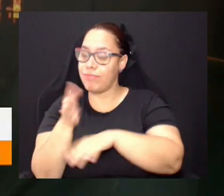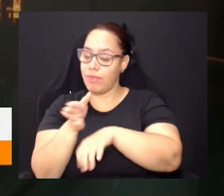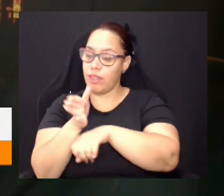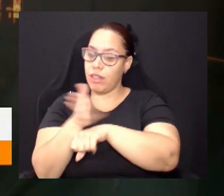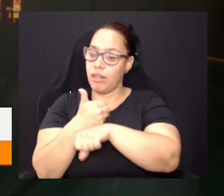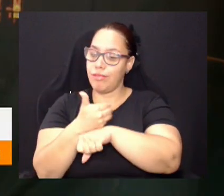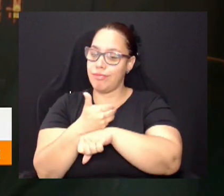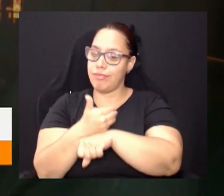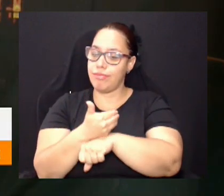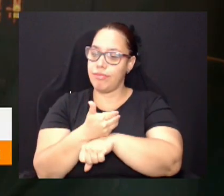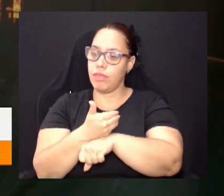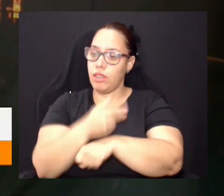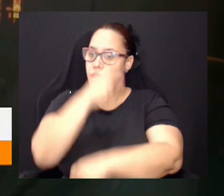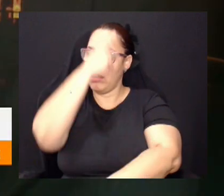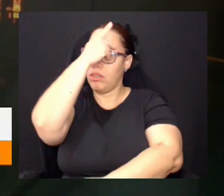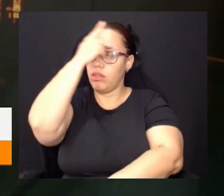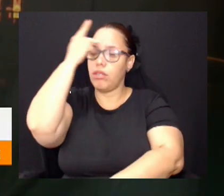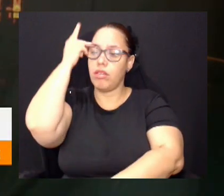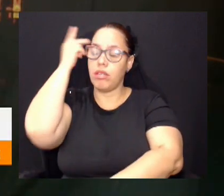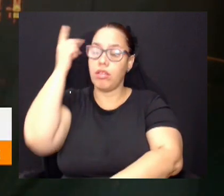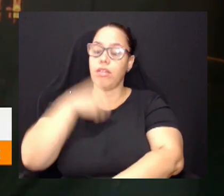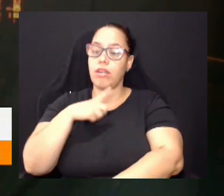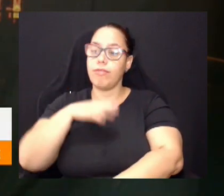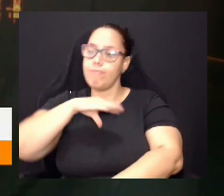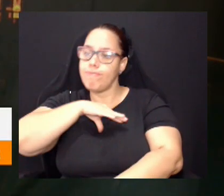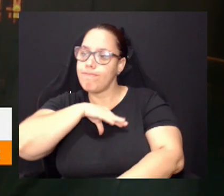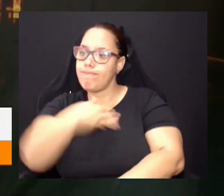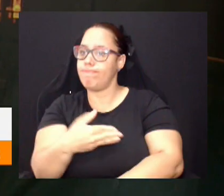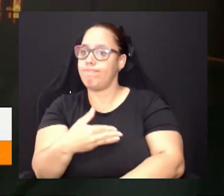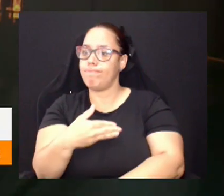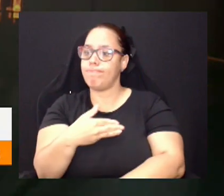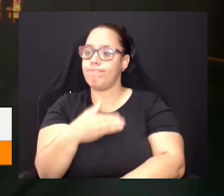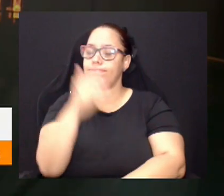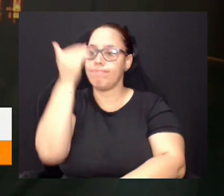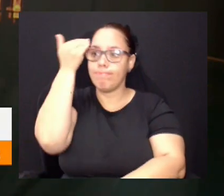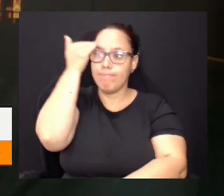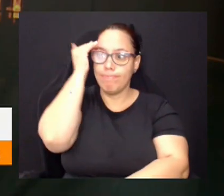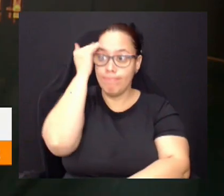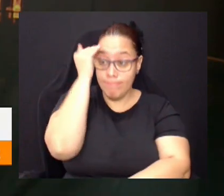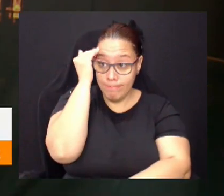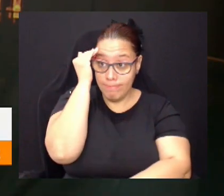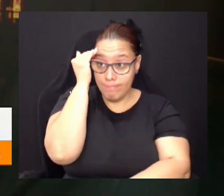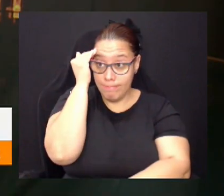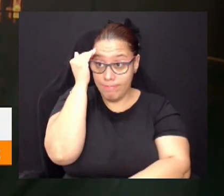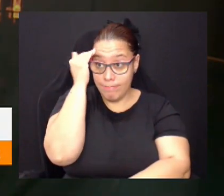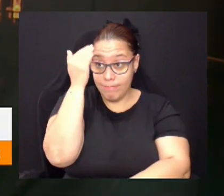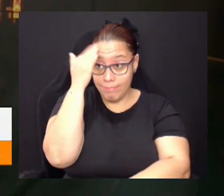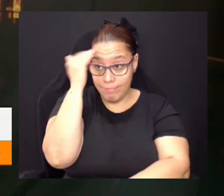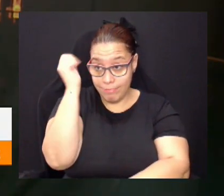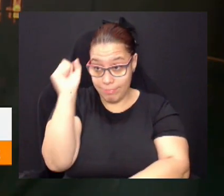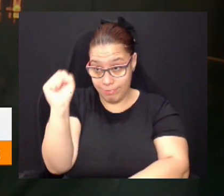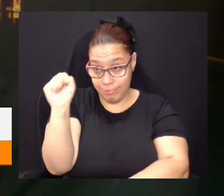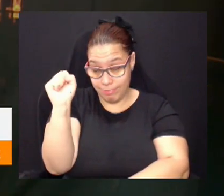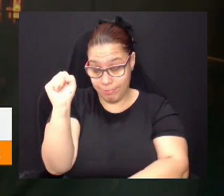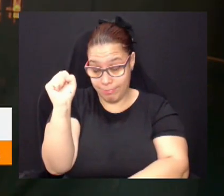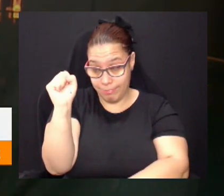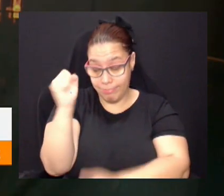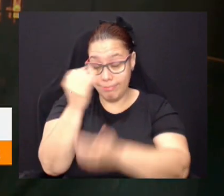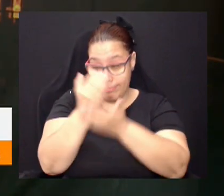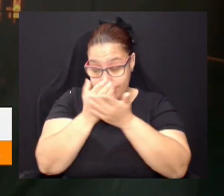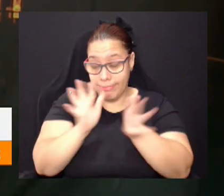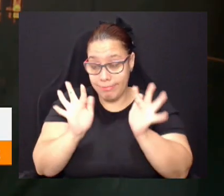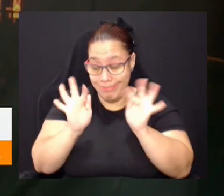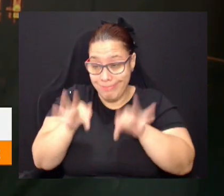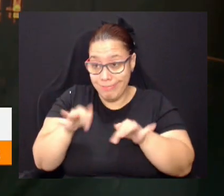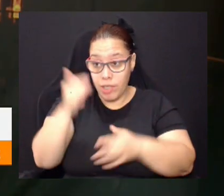da pessoa ter a coragem e o entendimento de saber, coragem de terminar, aliás, e o entendimento,